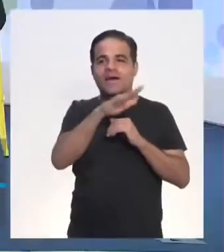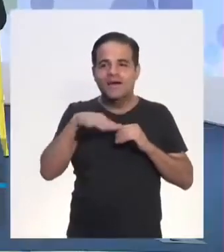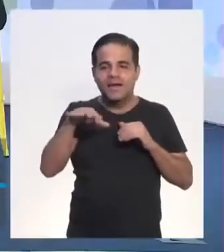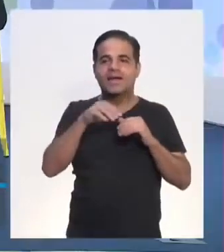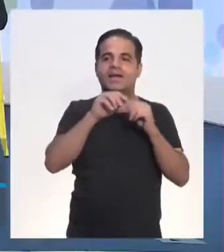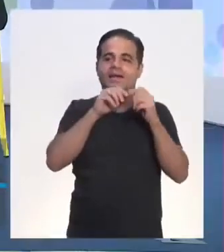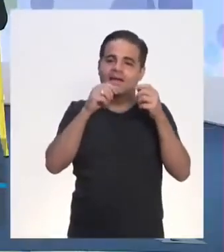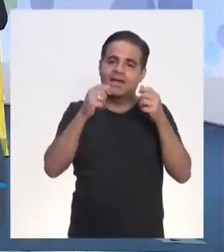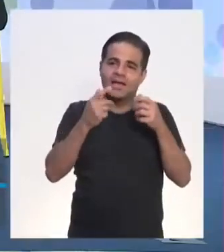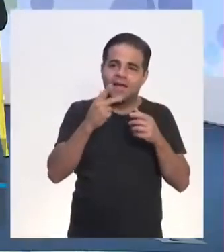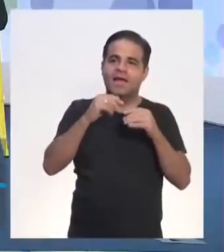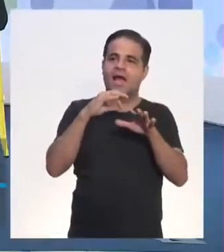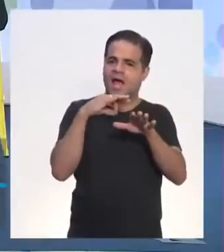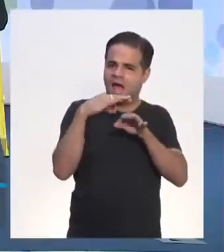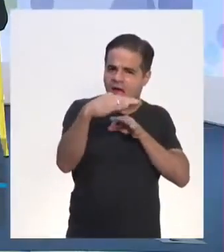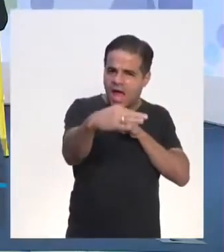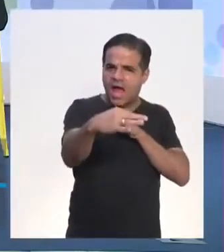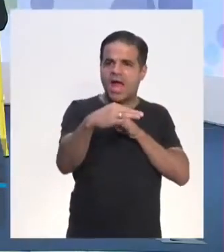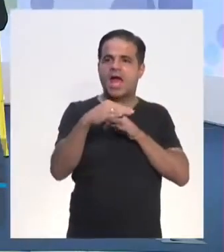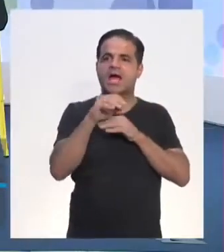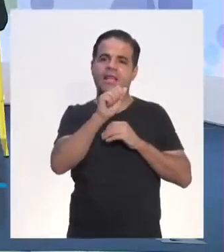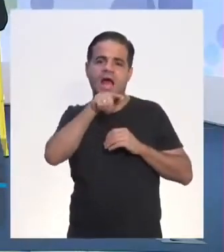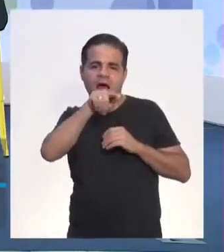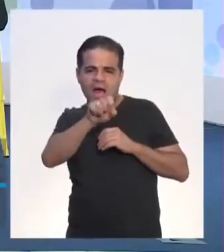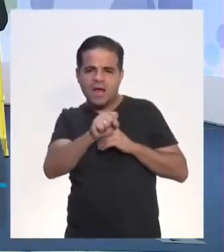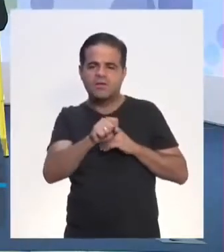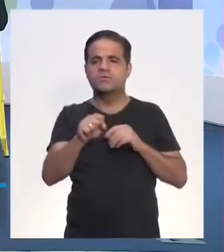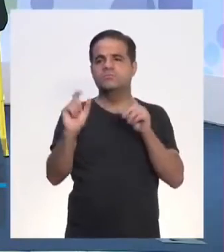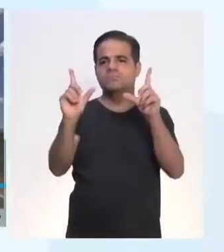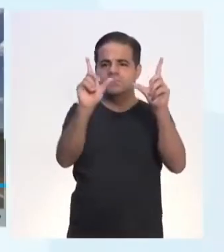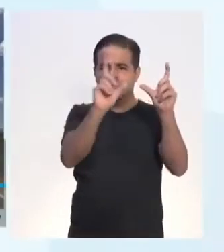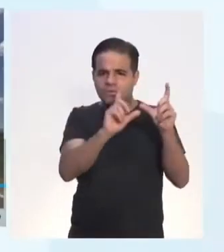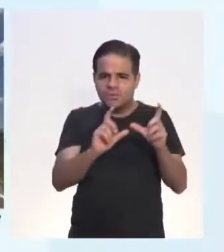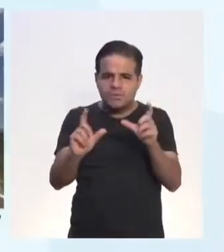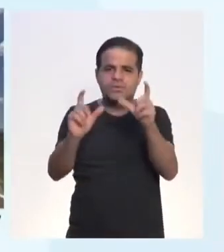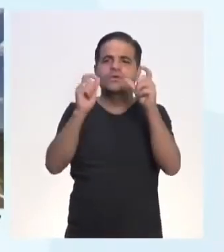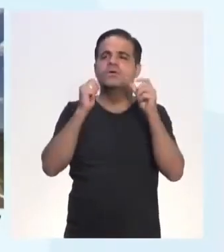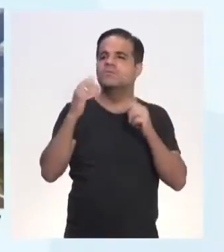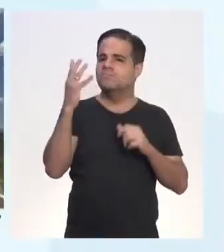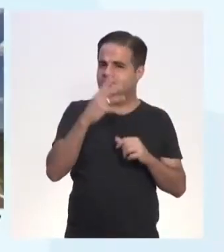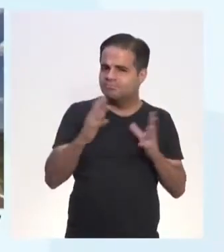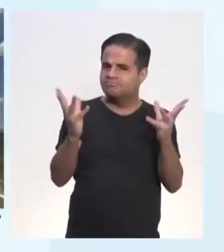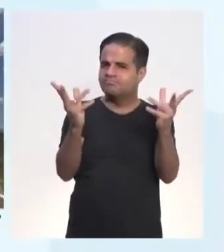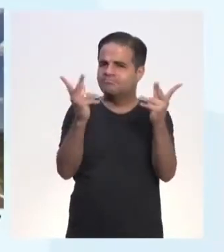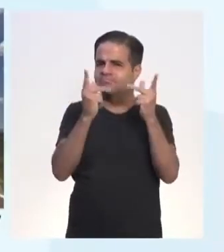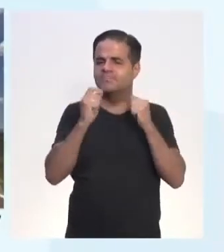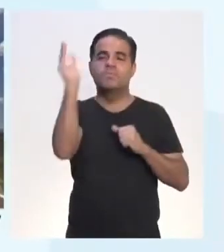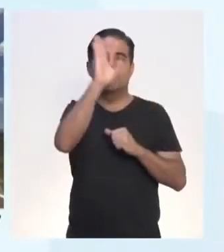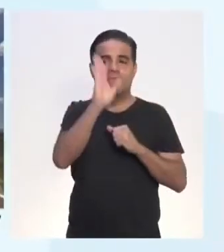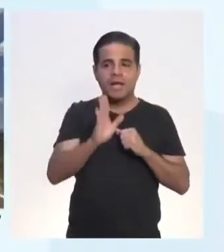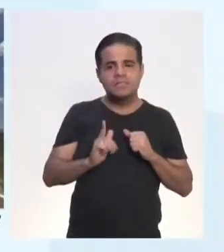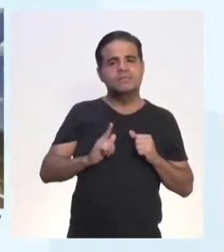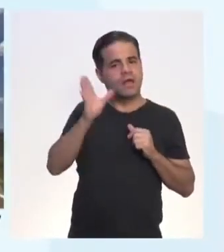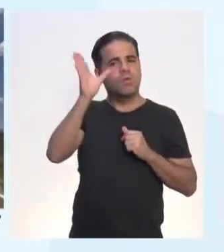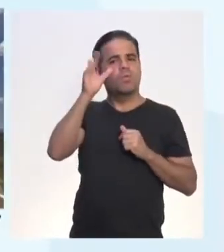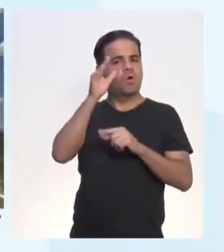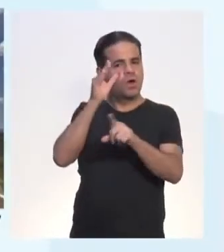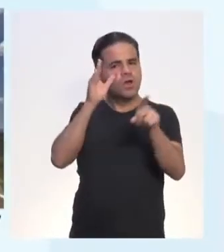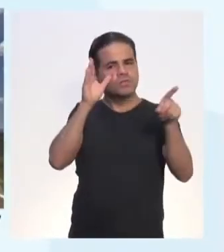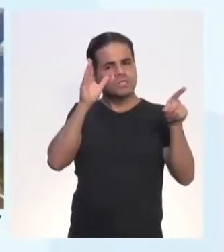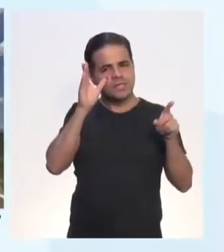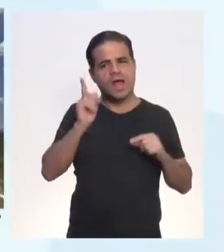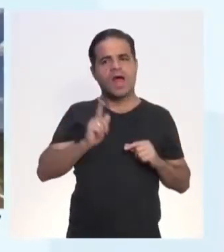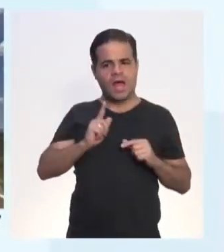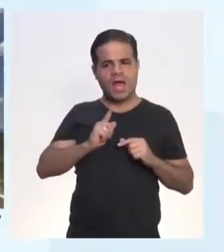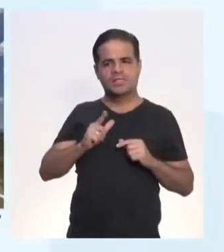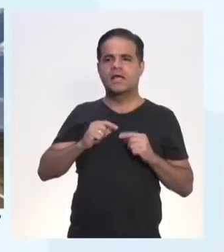perpendicularidade aí, né, de retas, de ângulos, olha que figuras belíssimas aí. As vias no Brasil, e aí tem algumas curiosidades,